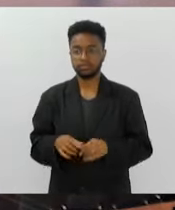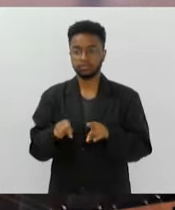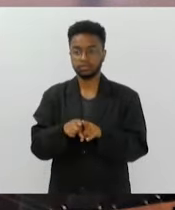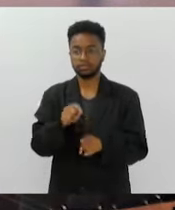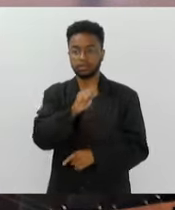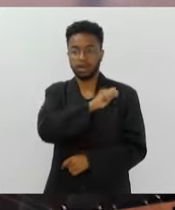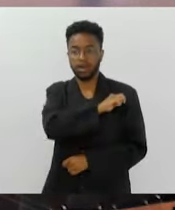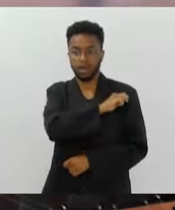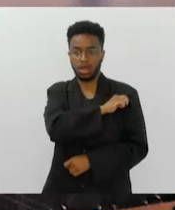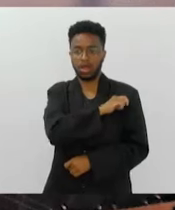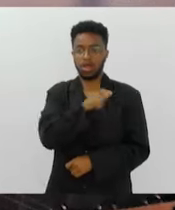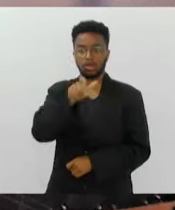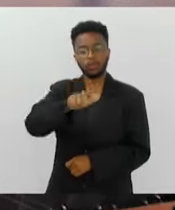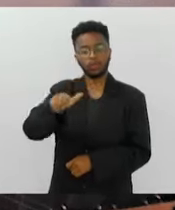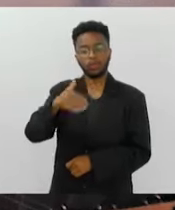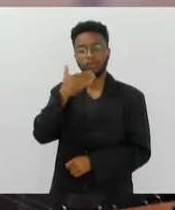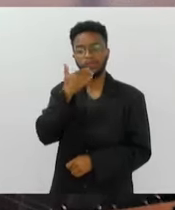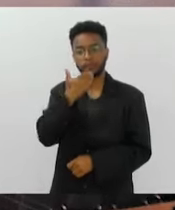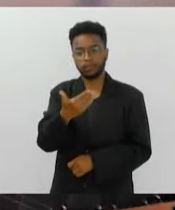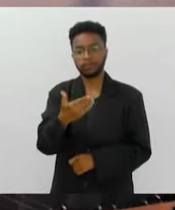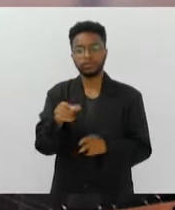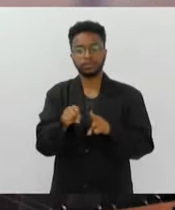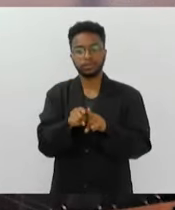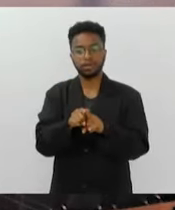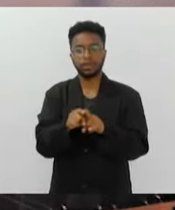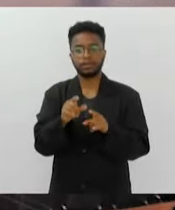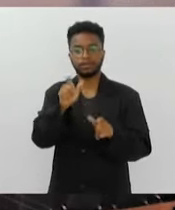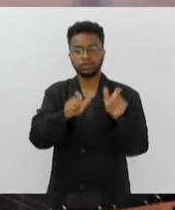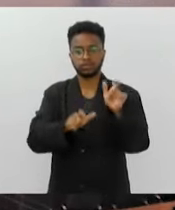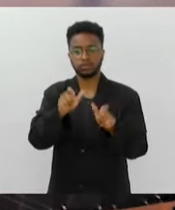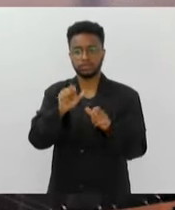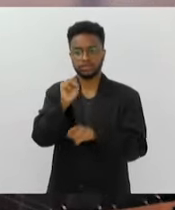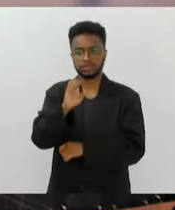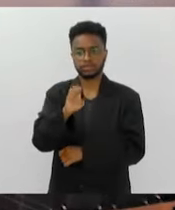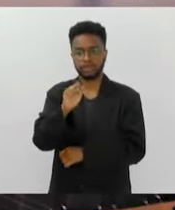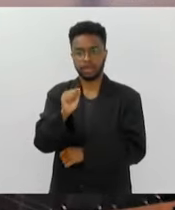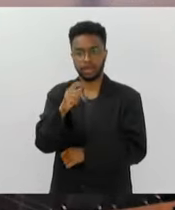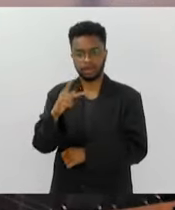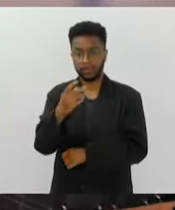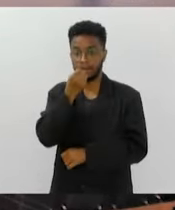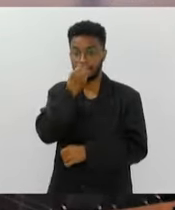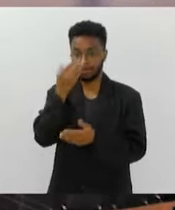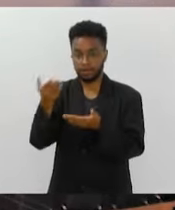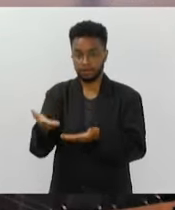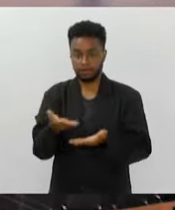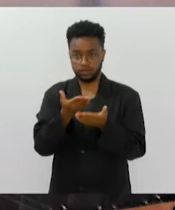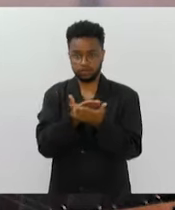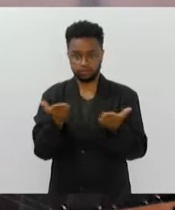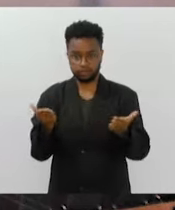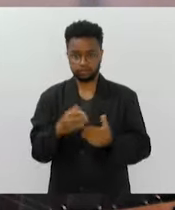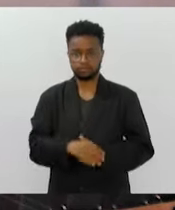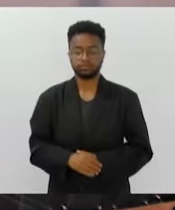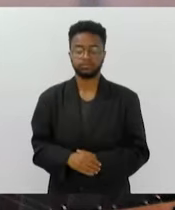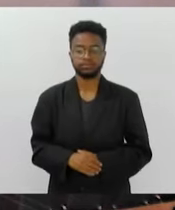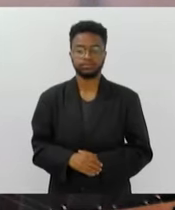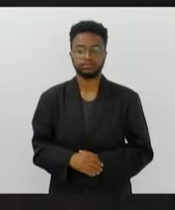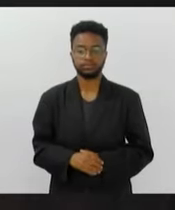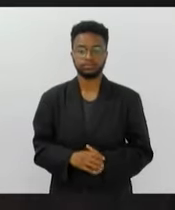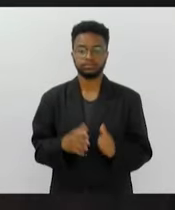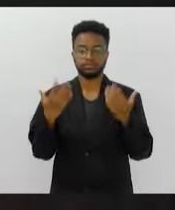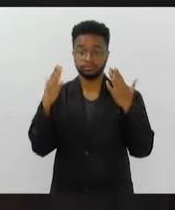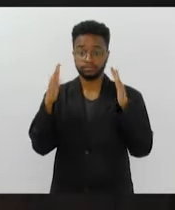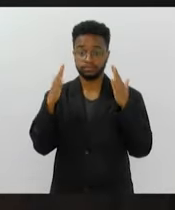também reivindicando e o pessoal da SEAP também sejam todos muito bem-vindos a